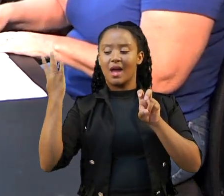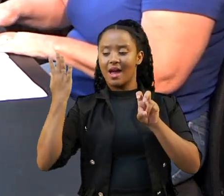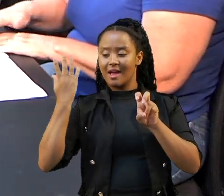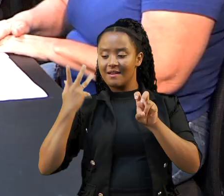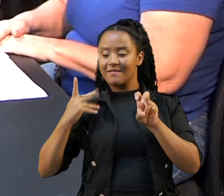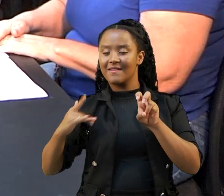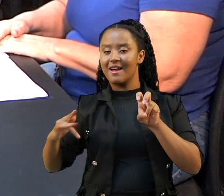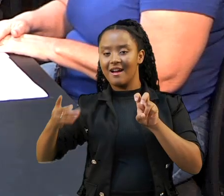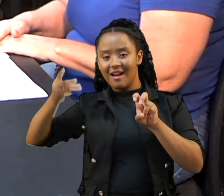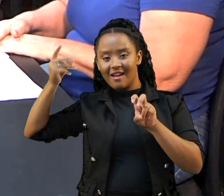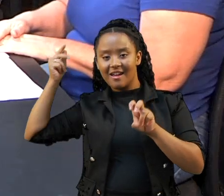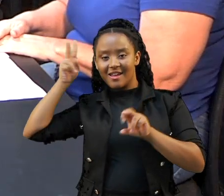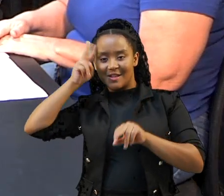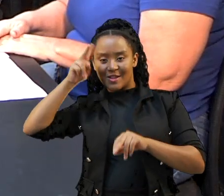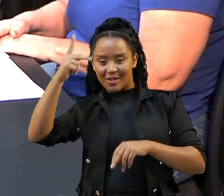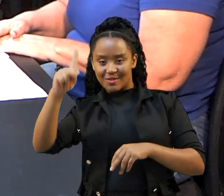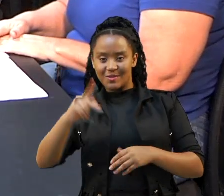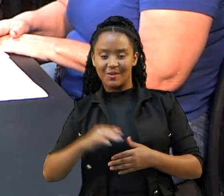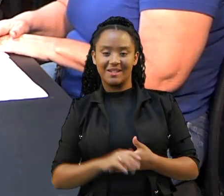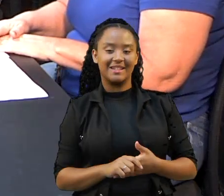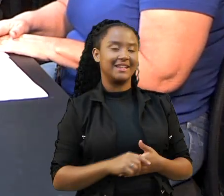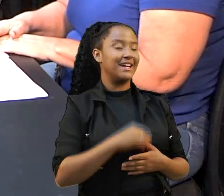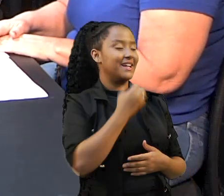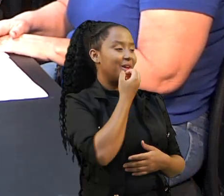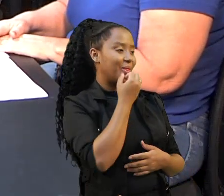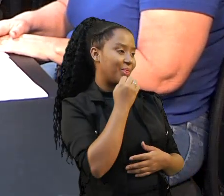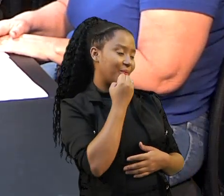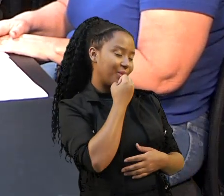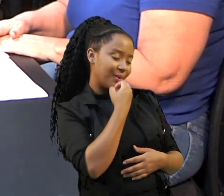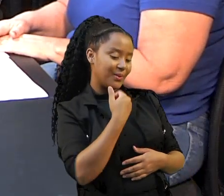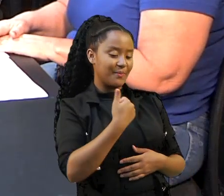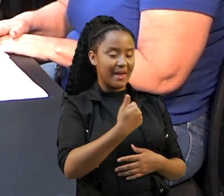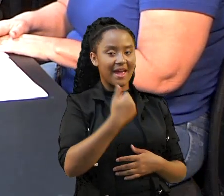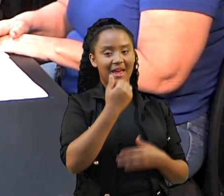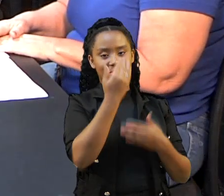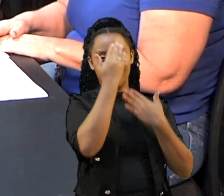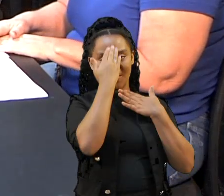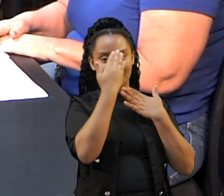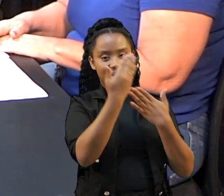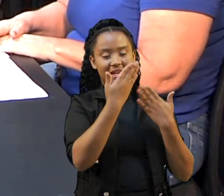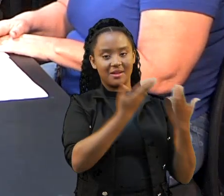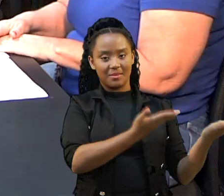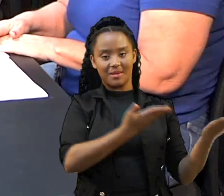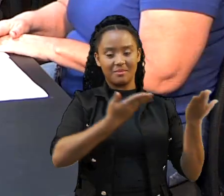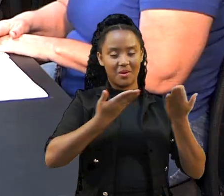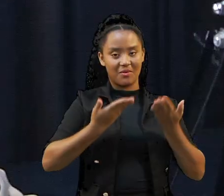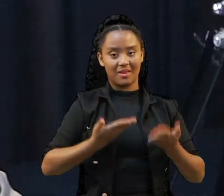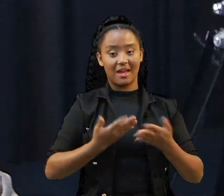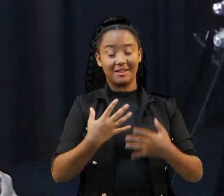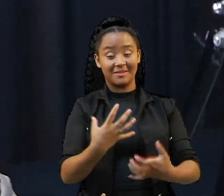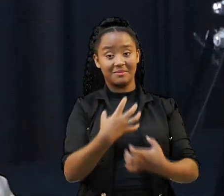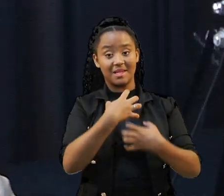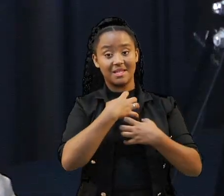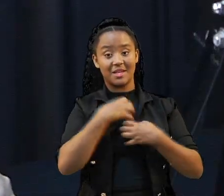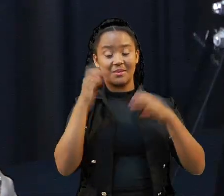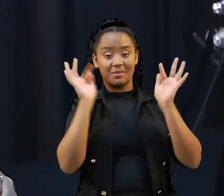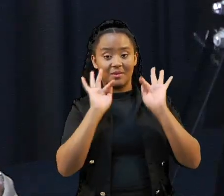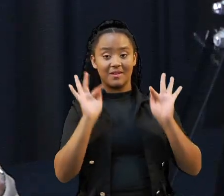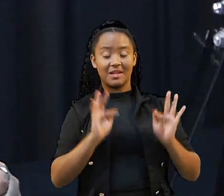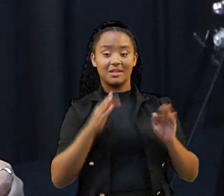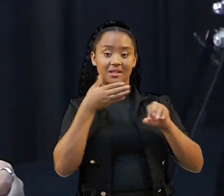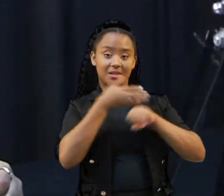lá no Pará. Tudo bem, muito obrigada por ter me convidado. Estou muito feliz de estar participando